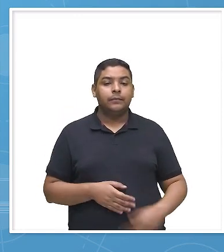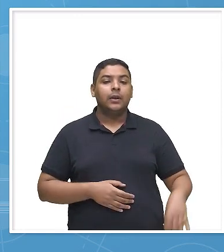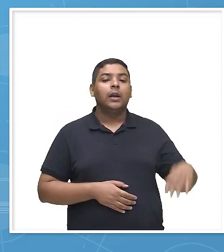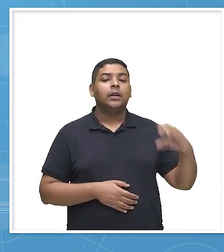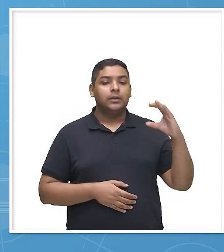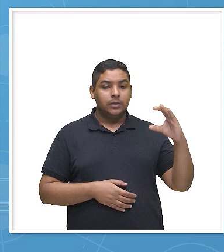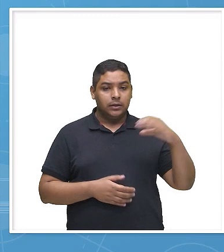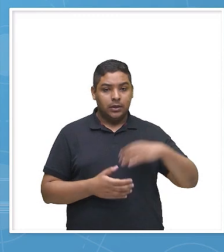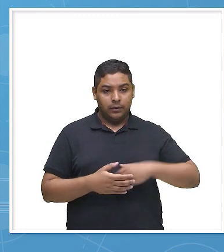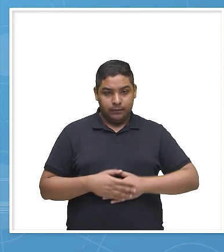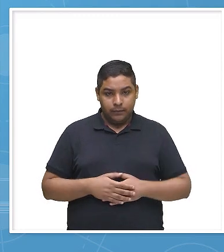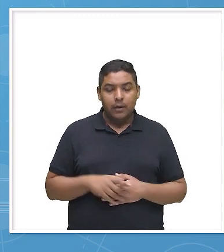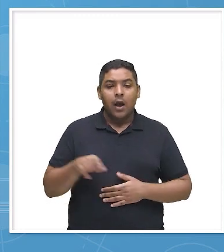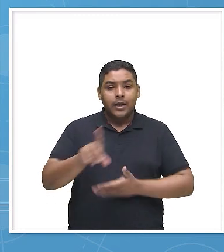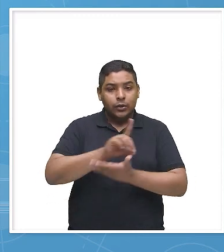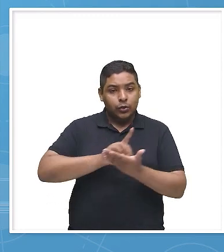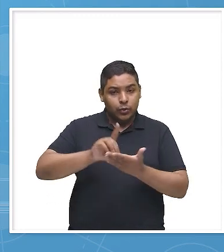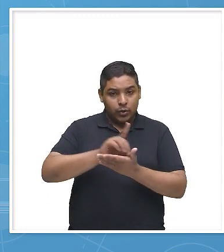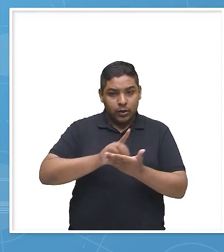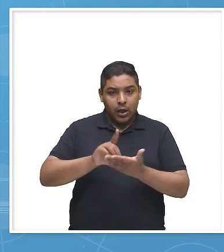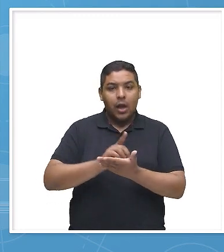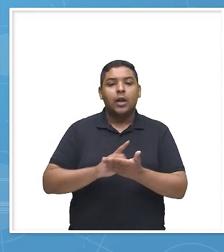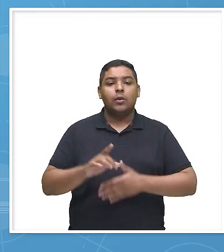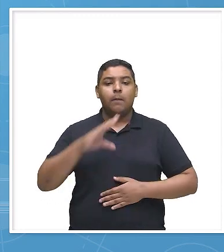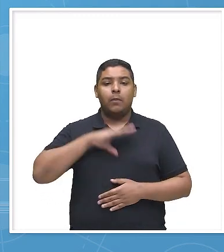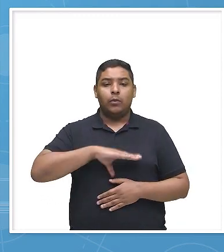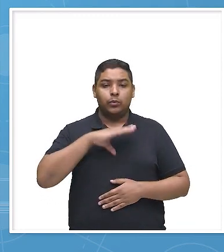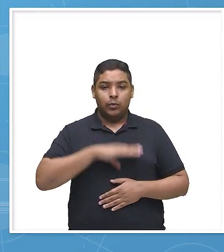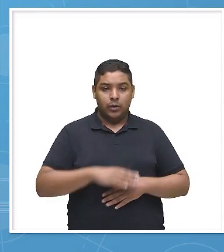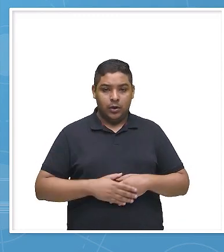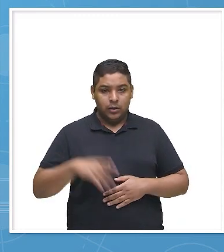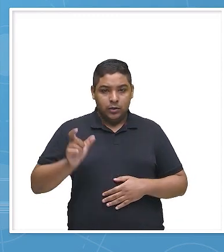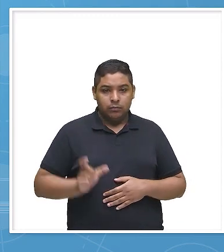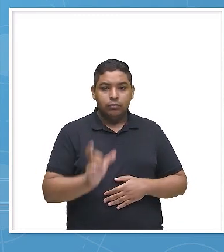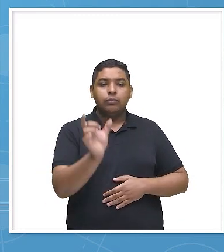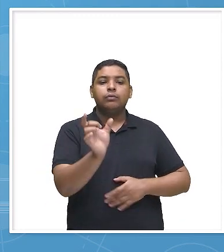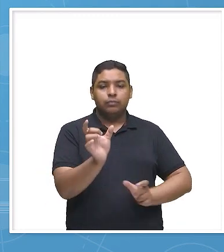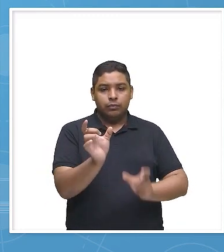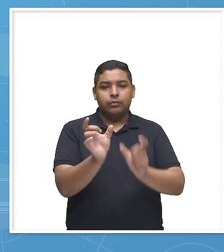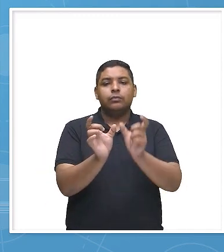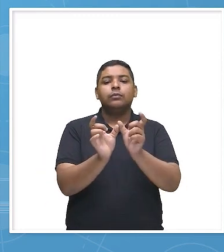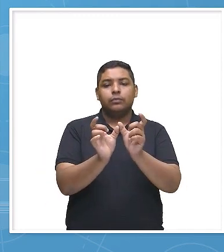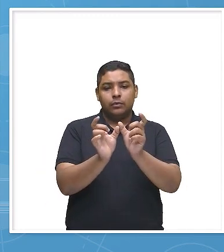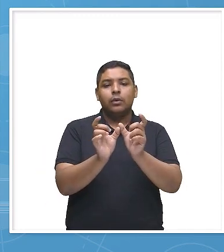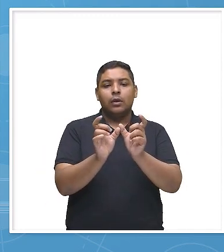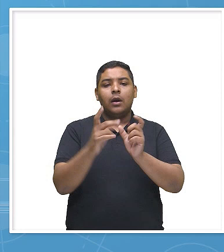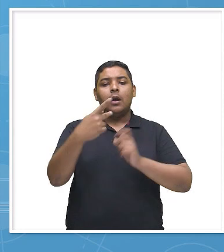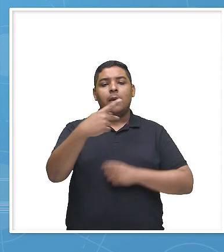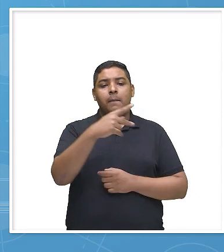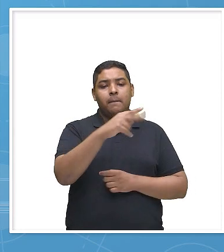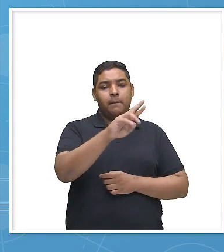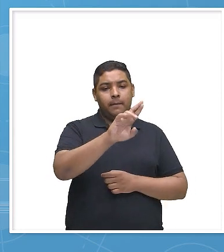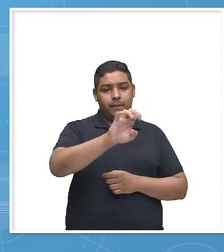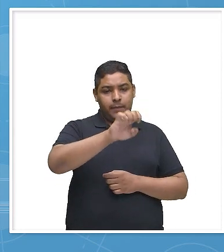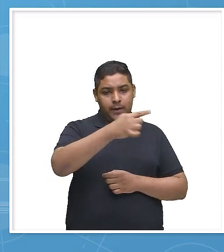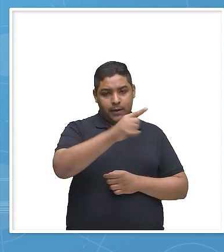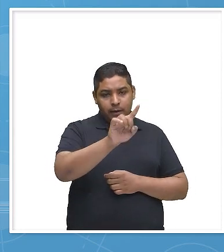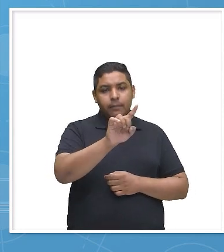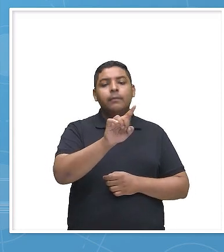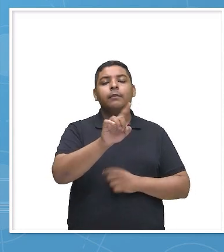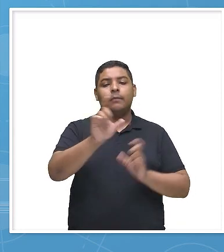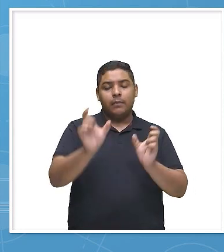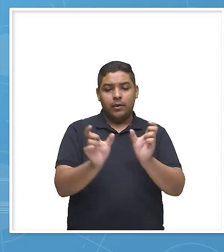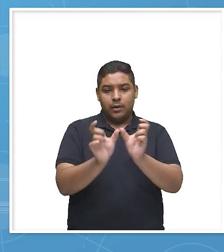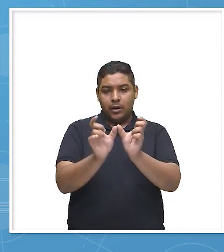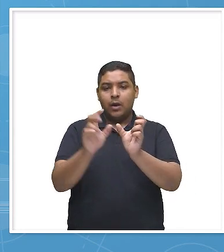da língua portuguesa, dá como formação etimológica da palavra o prefixo pré e